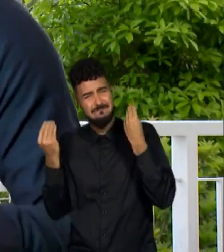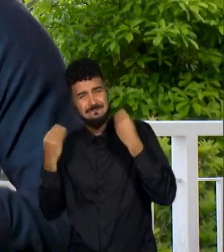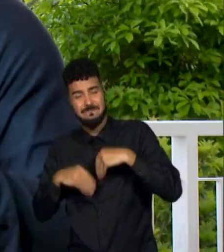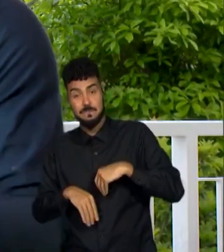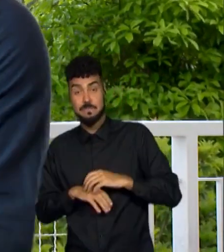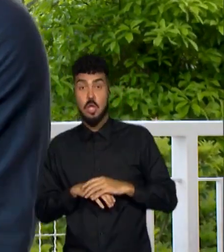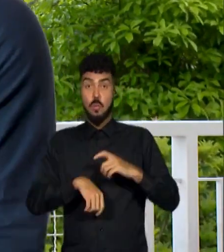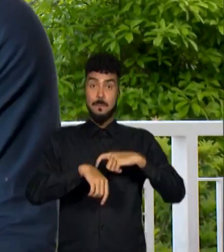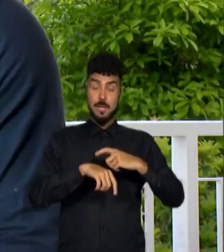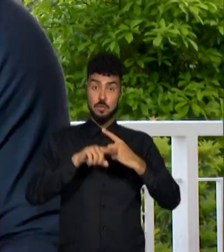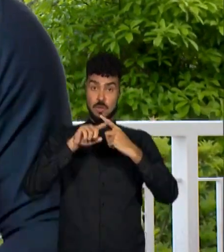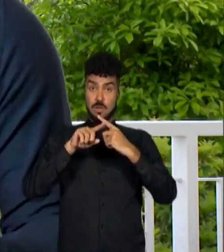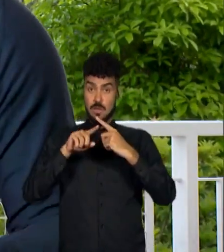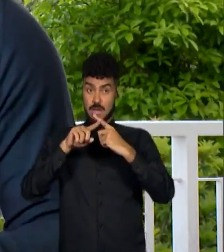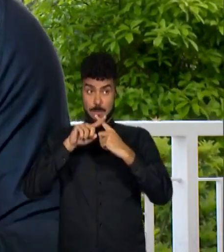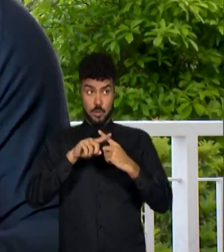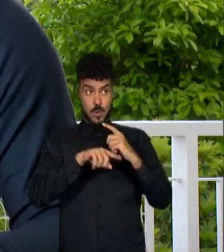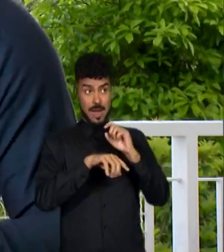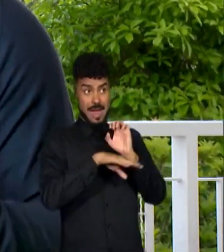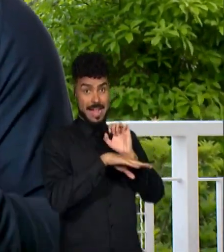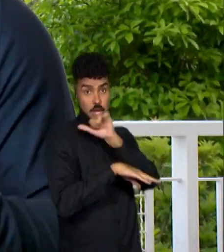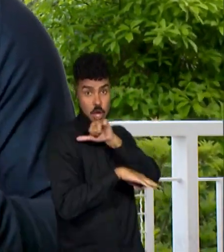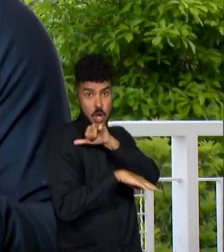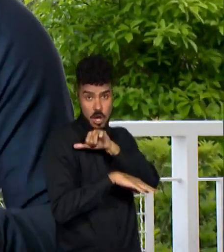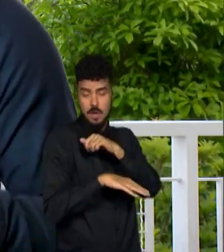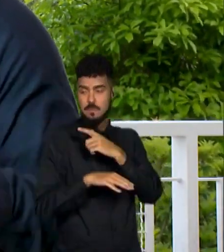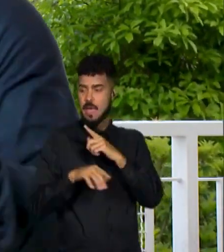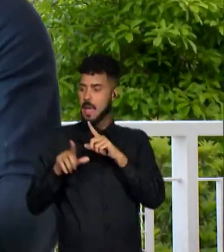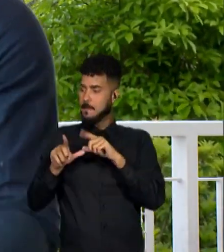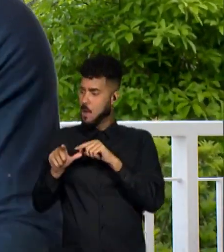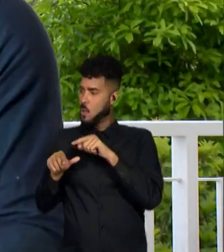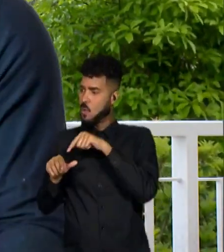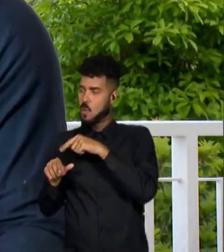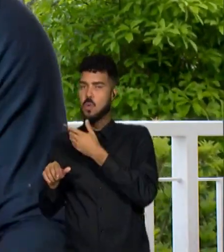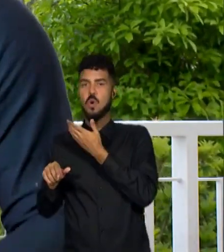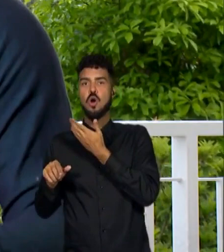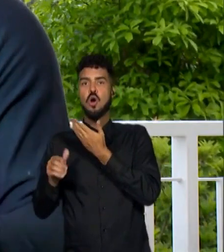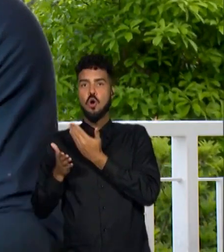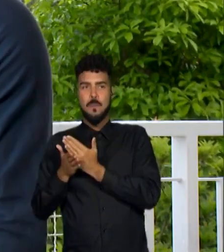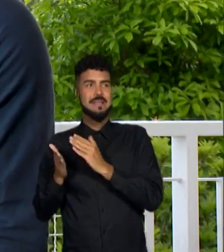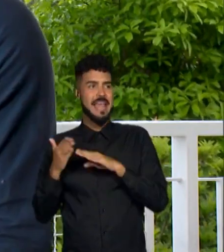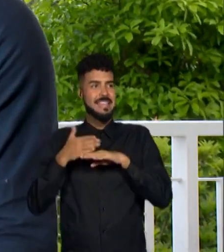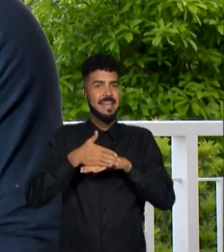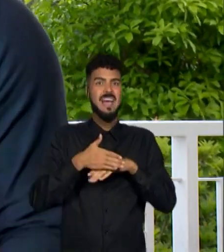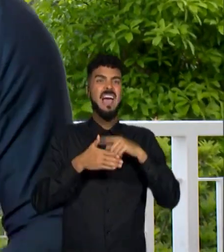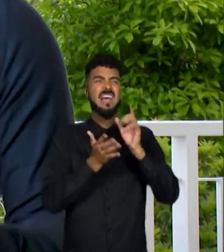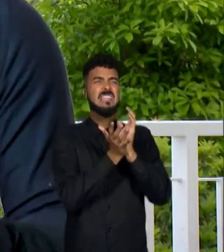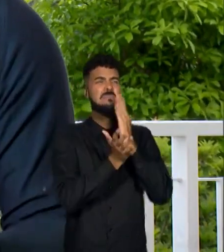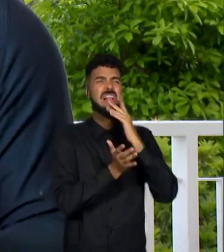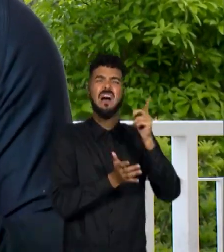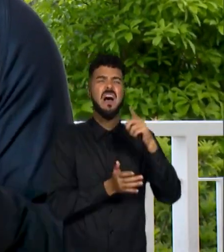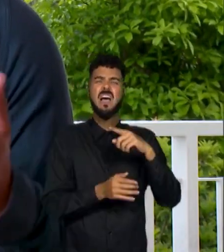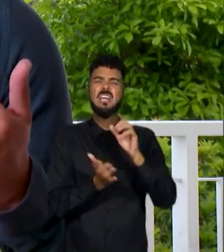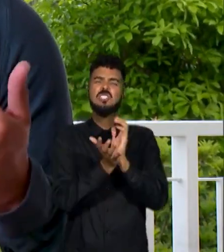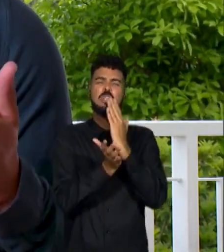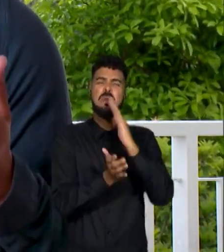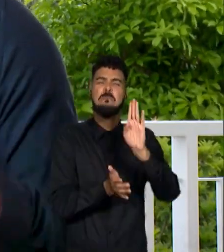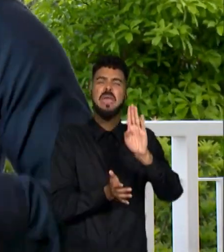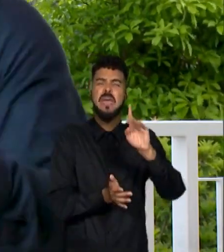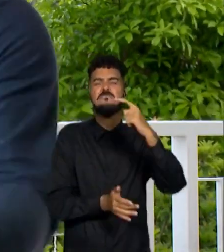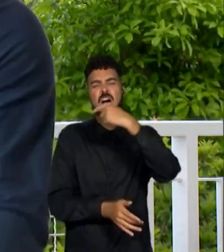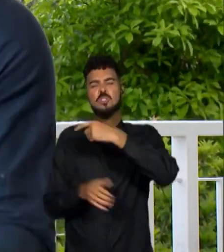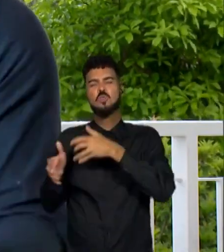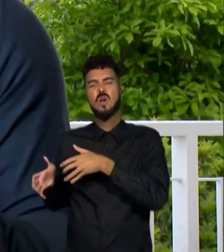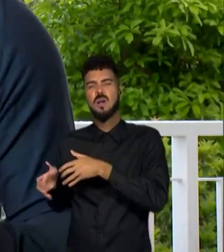a participar do Campeonato Carioca, diz que alguns clubes, por exemplo, vão mandar o time B para Bangu, em vez de mandar o time A. Diz que alguns clubes vão